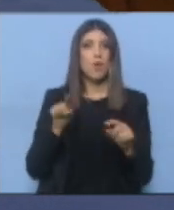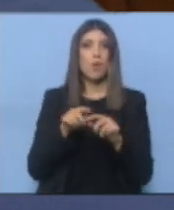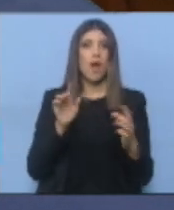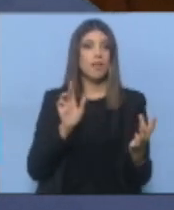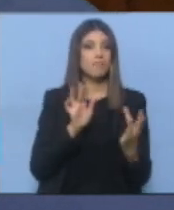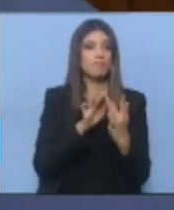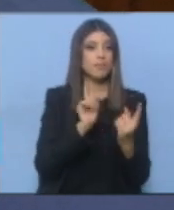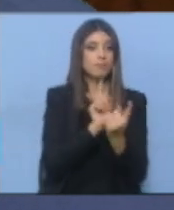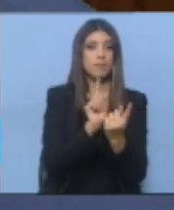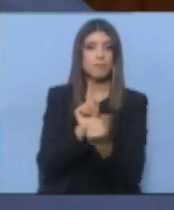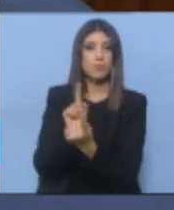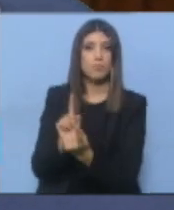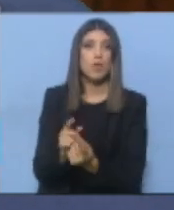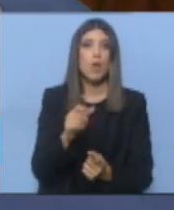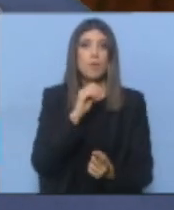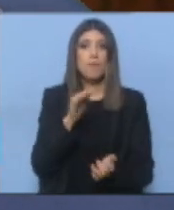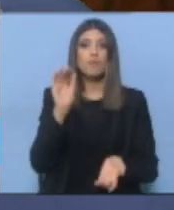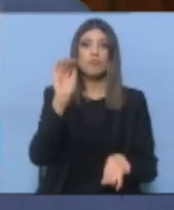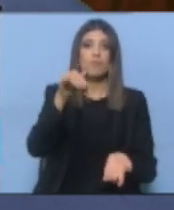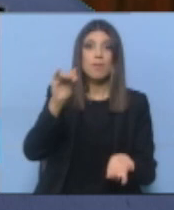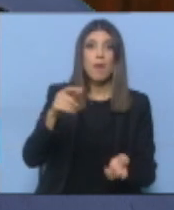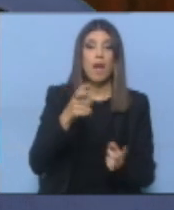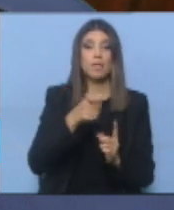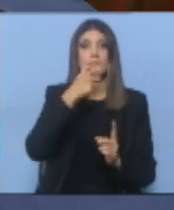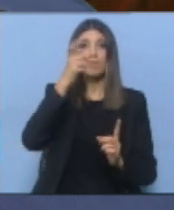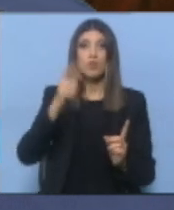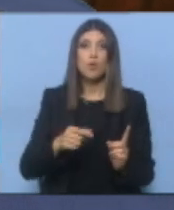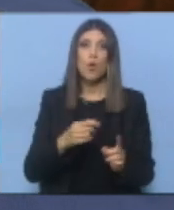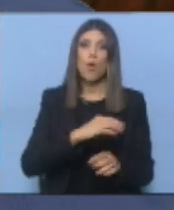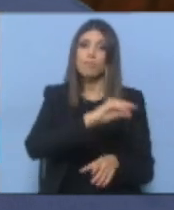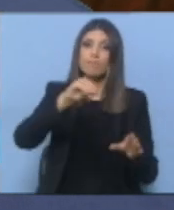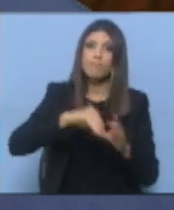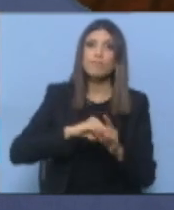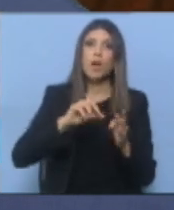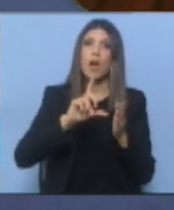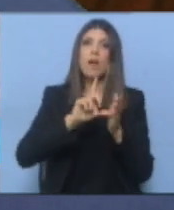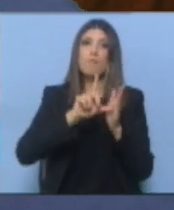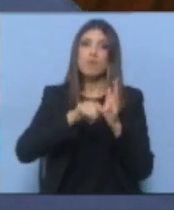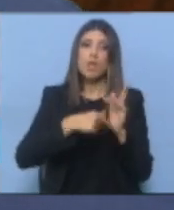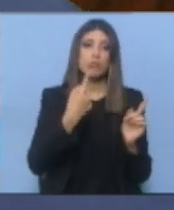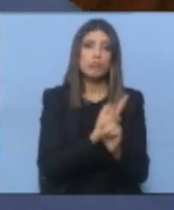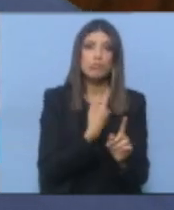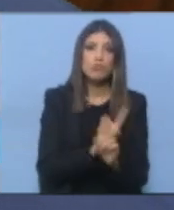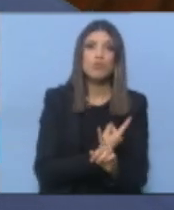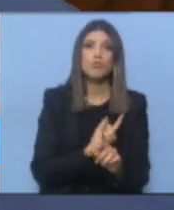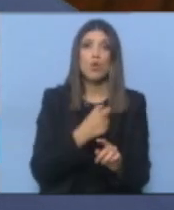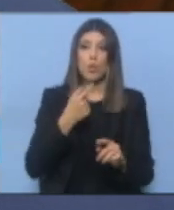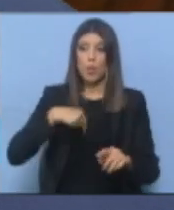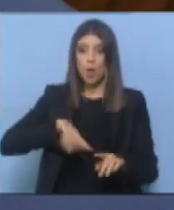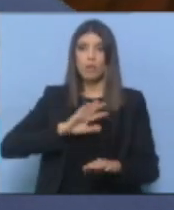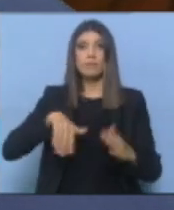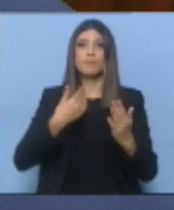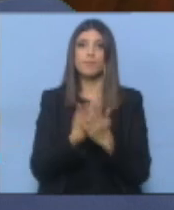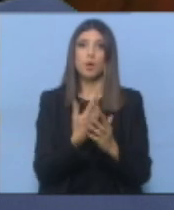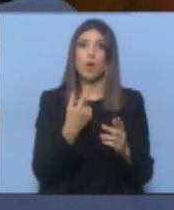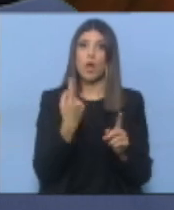colocá-las em determinados projetos? O que nós temos sugerido são diversos aspectos. Normalmente, quando se chega